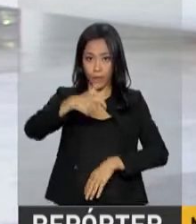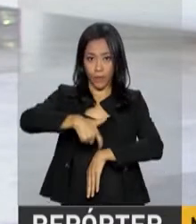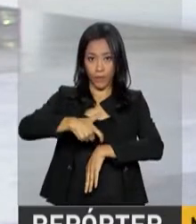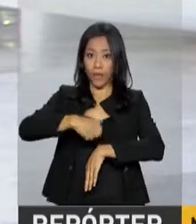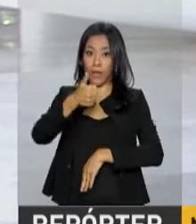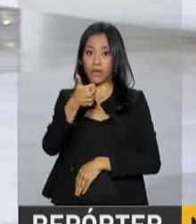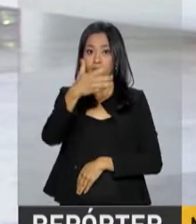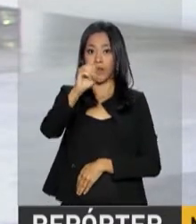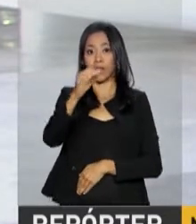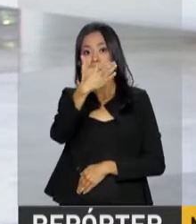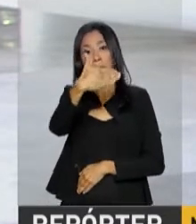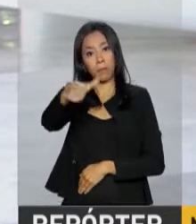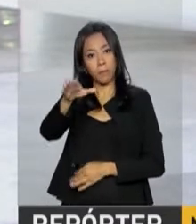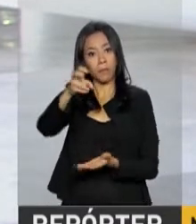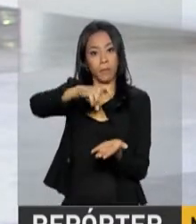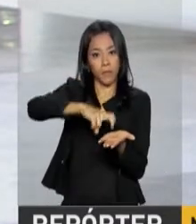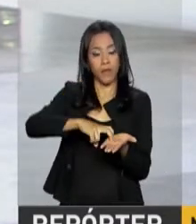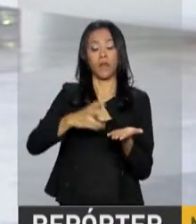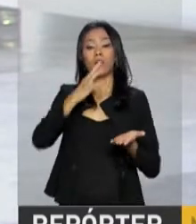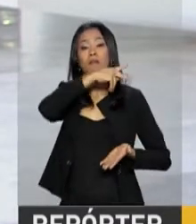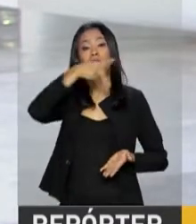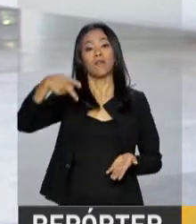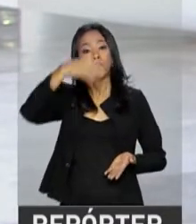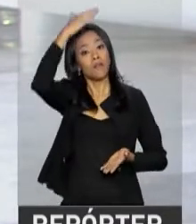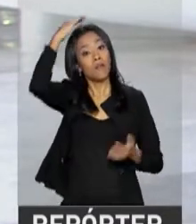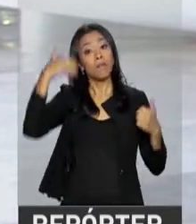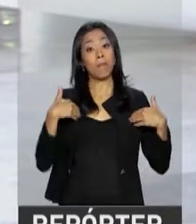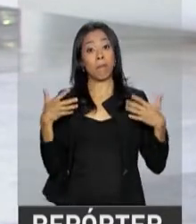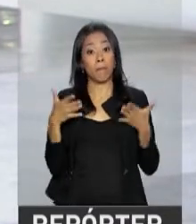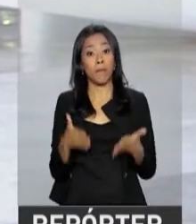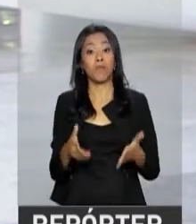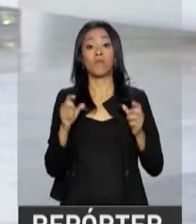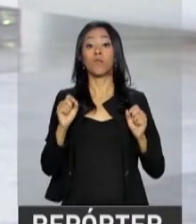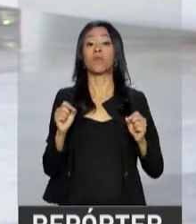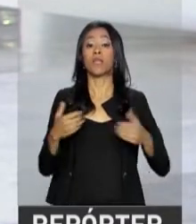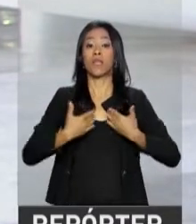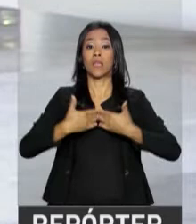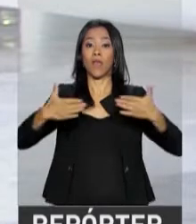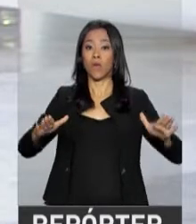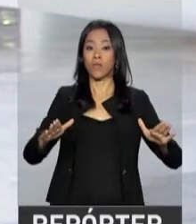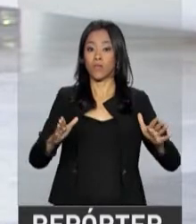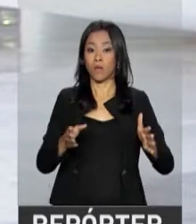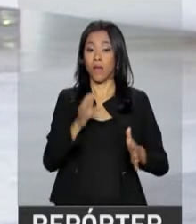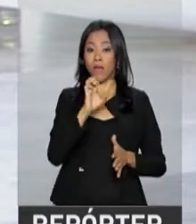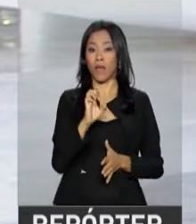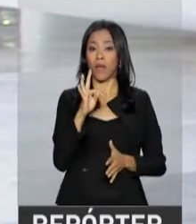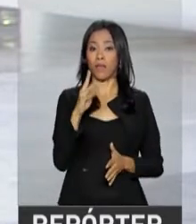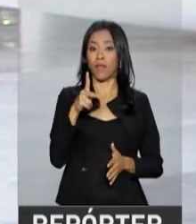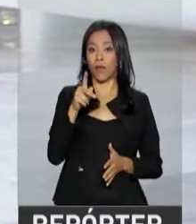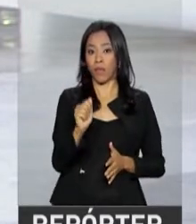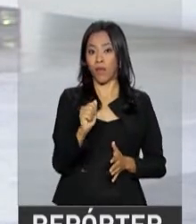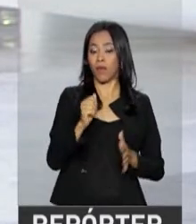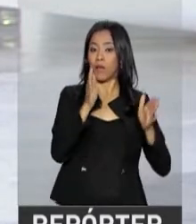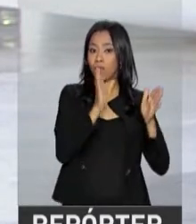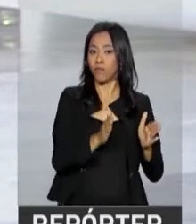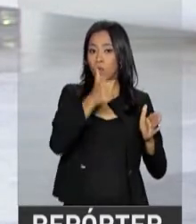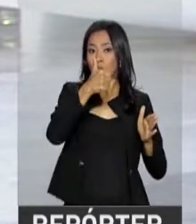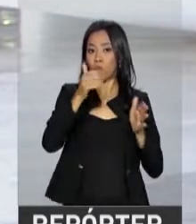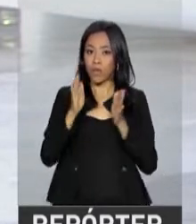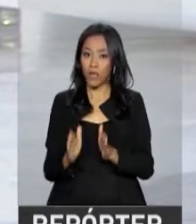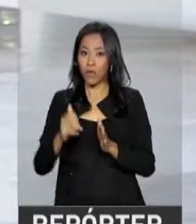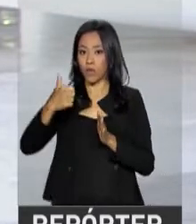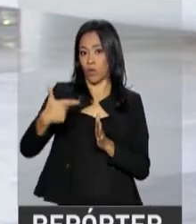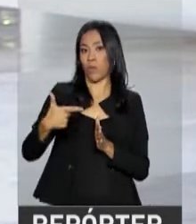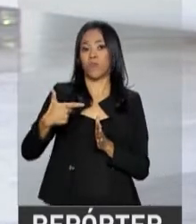manhã, o presidente Michel Temer participa da inauguração das etapas 1 e 2 do projeto público de irrigação